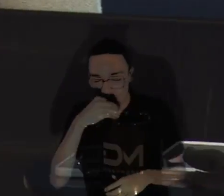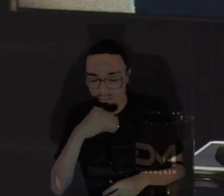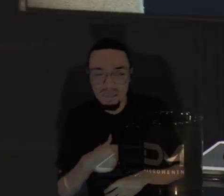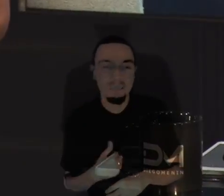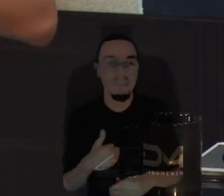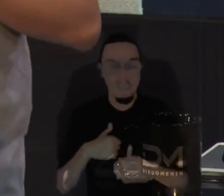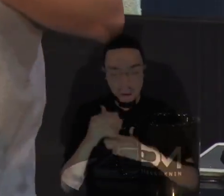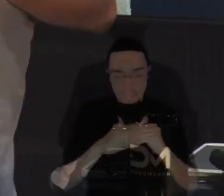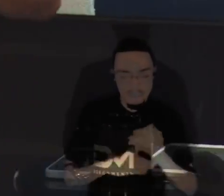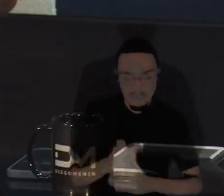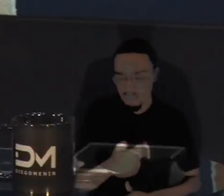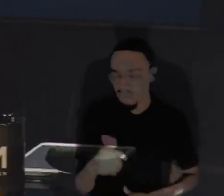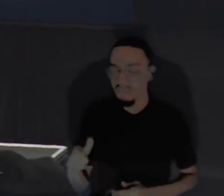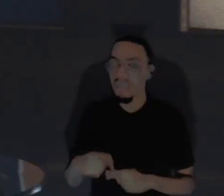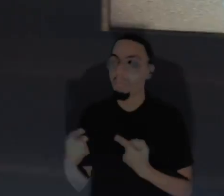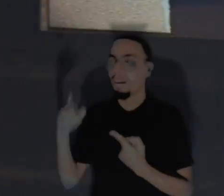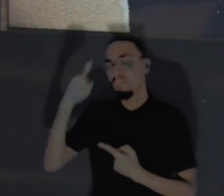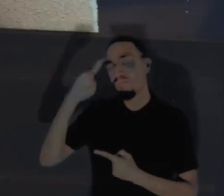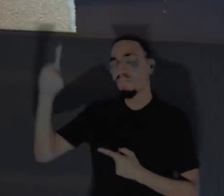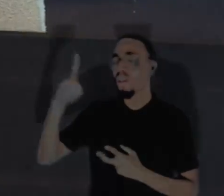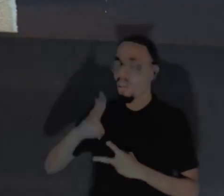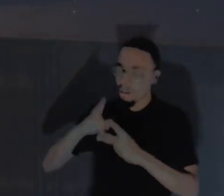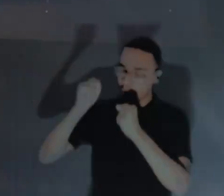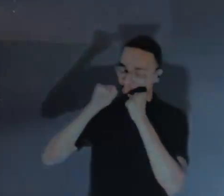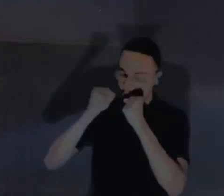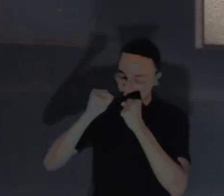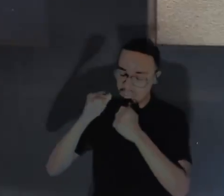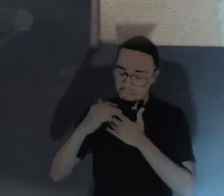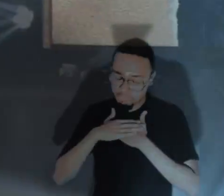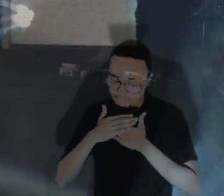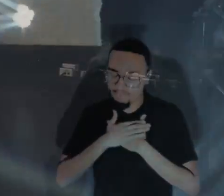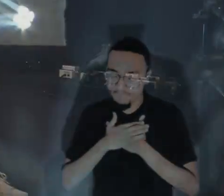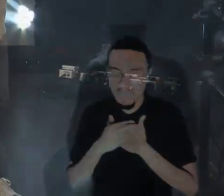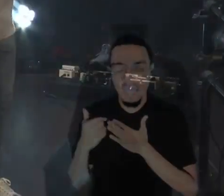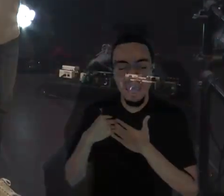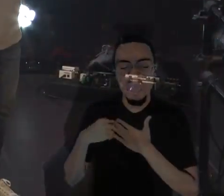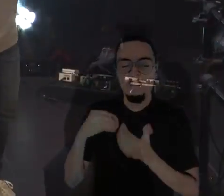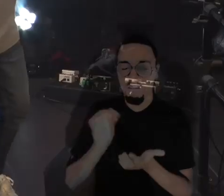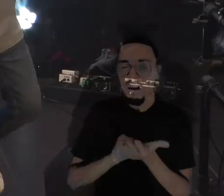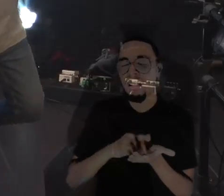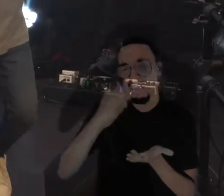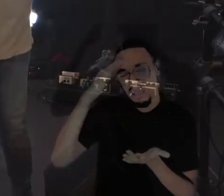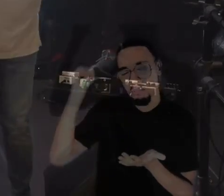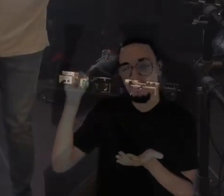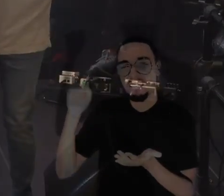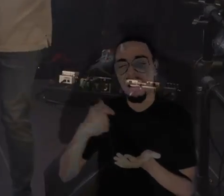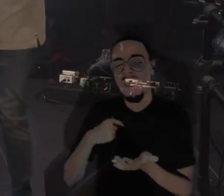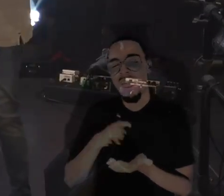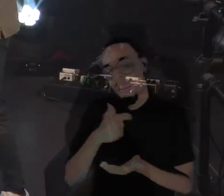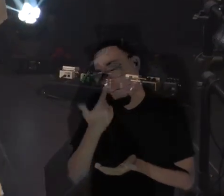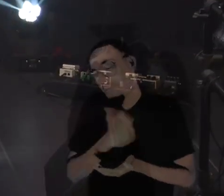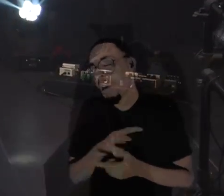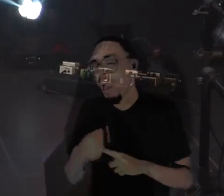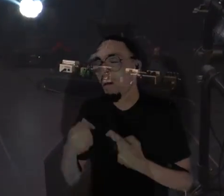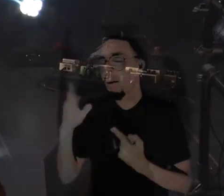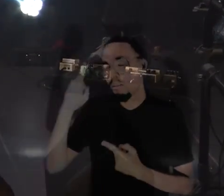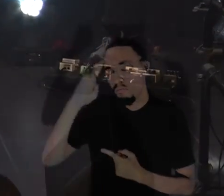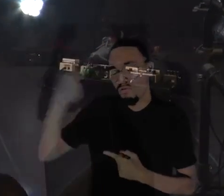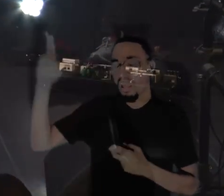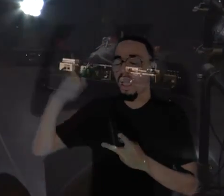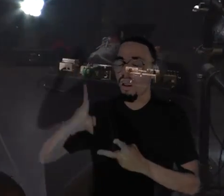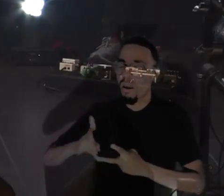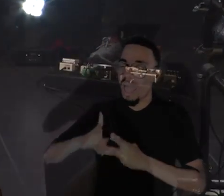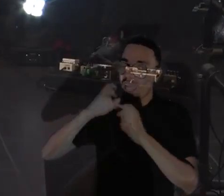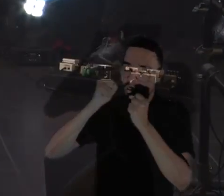mas o Senhor é a minha força. Eu não sou mais sábio, mas o Senhor é a minha força. Eu não sou mais bonito, mas o Senhor é a minha força. Eu não sou